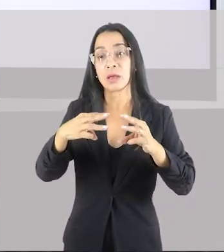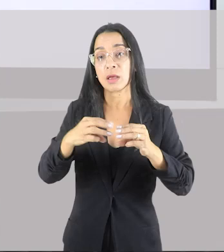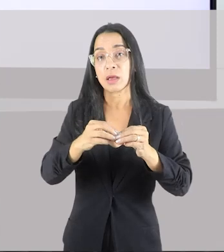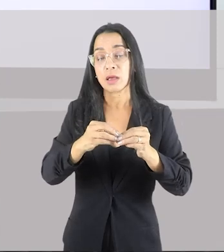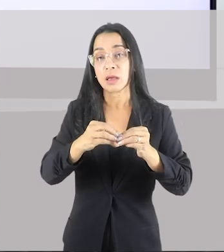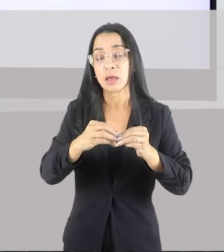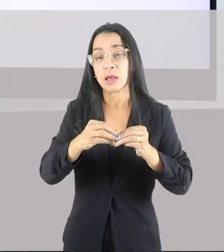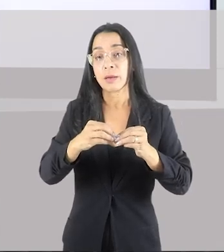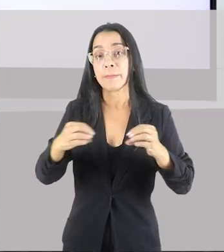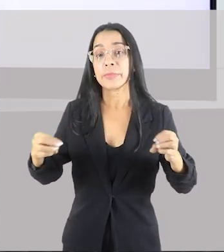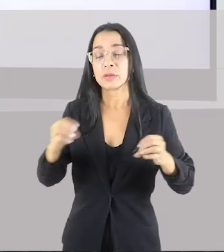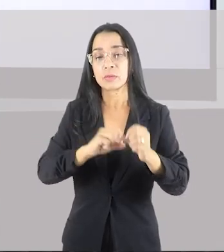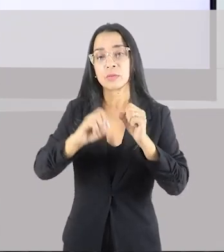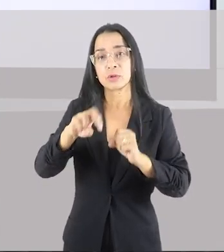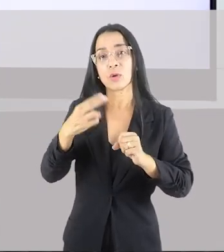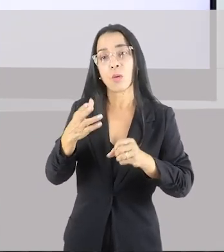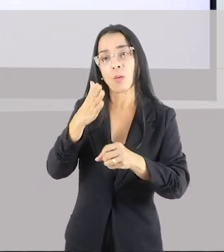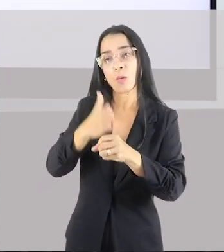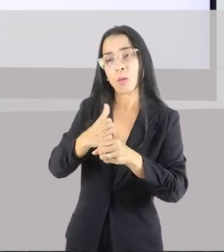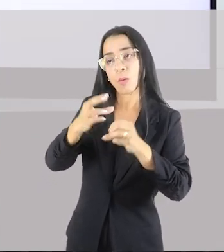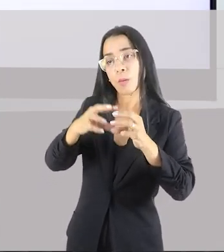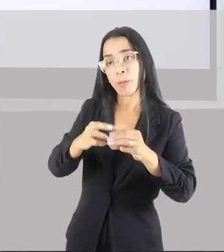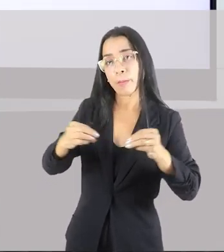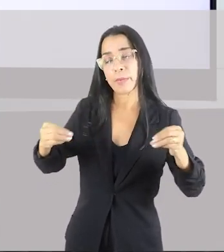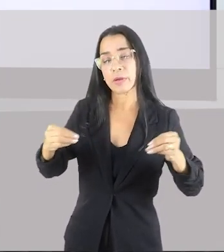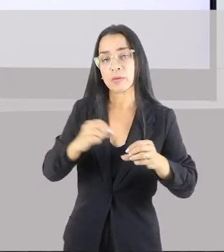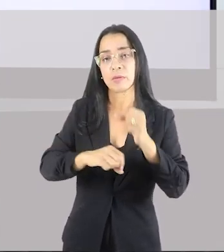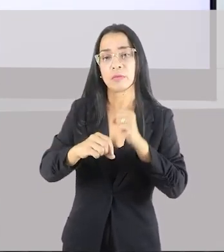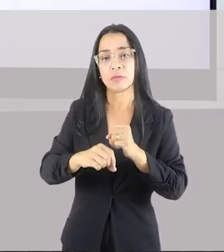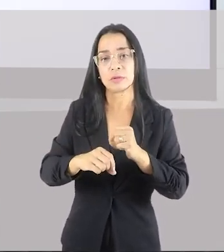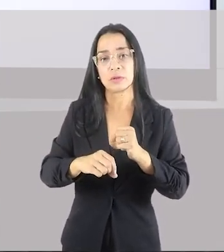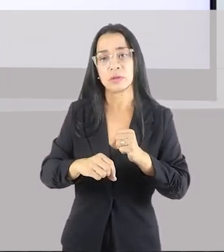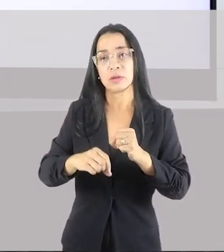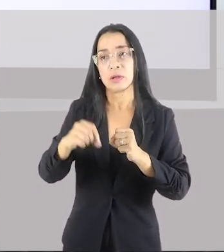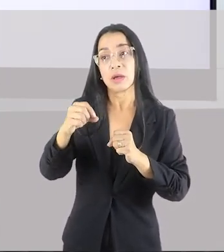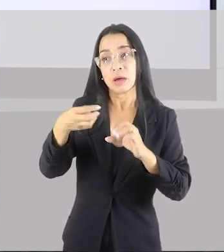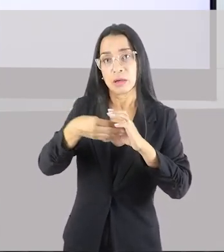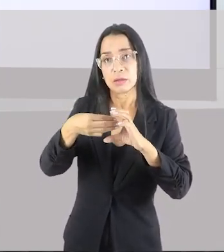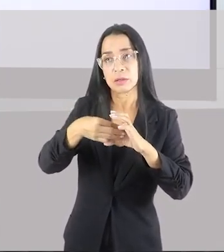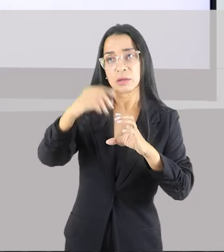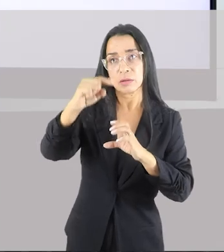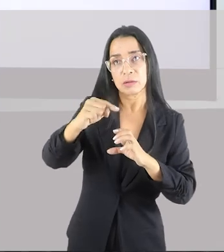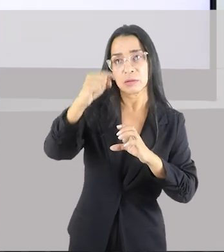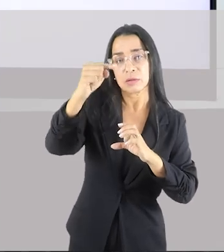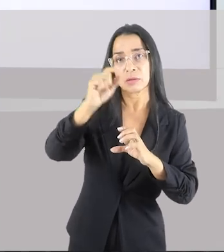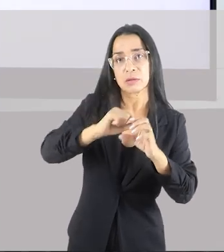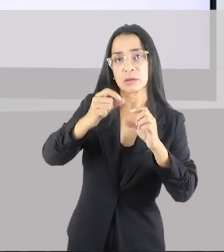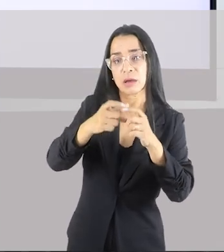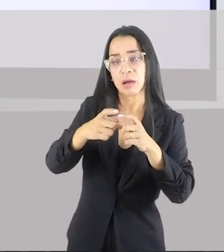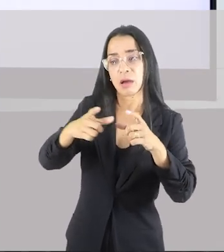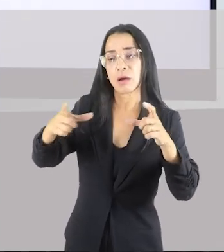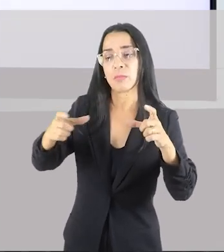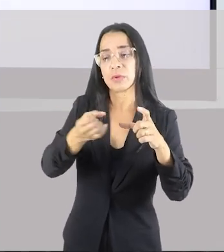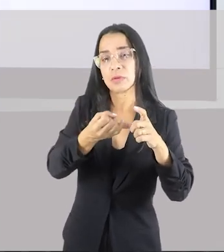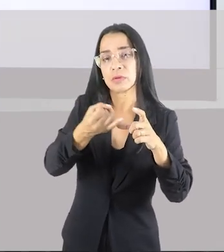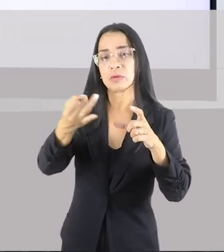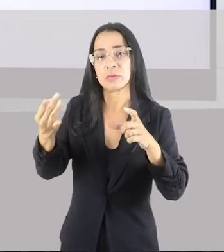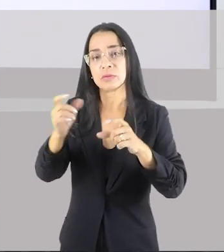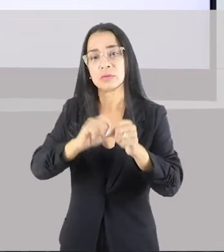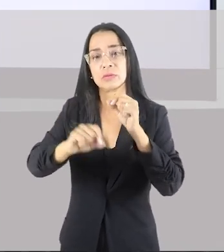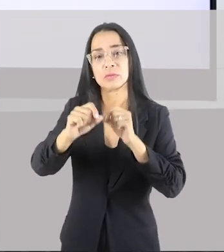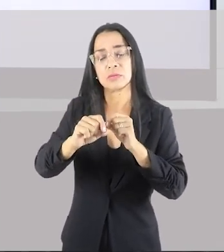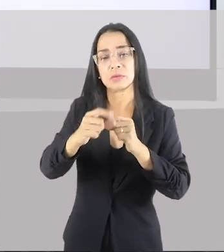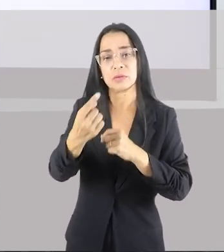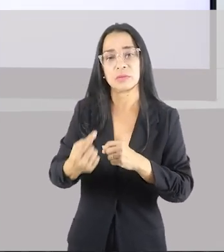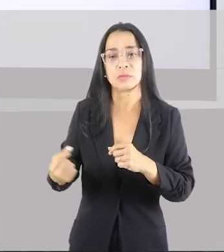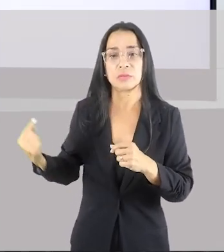lá em cima, ela está só aumentando a sua quantidade. Se ela está só aumentando a sua quantidade, ela está fazendo mitose, tá